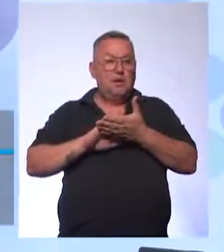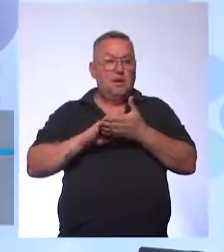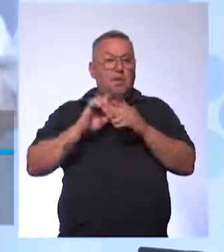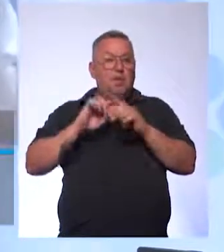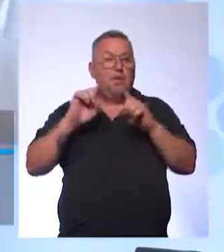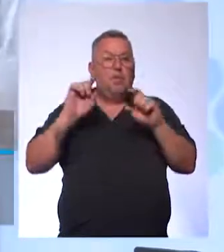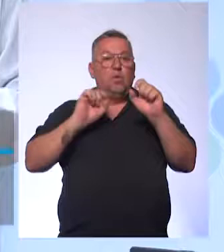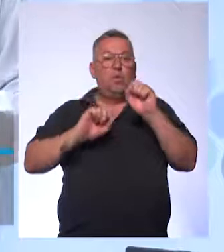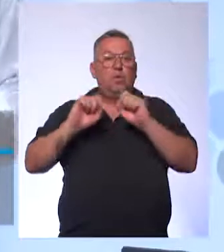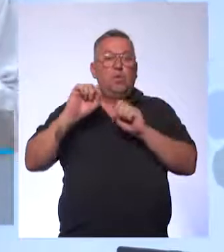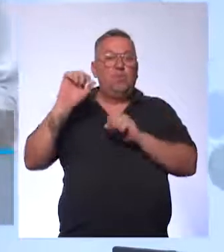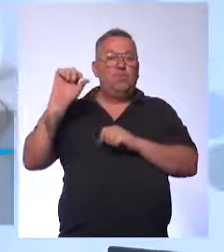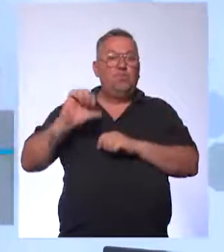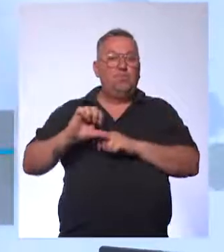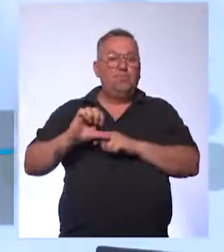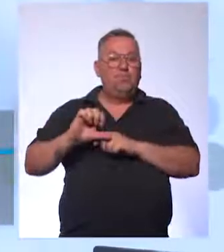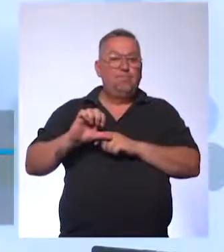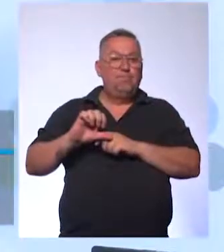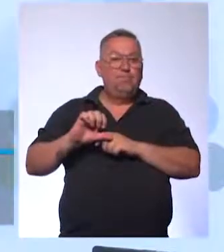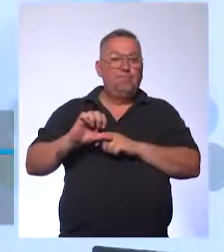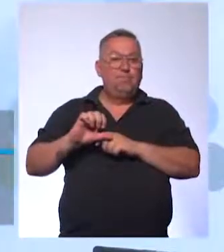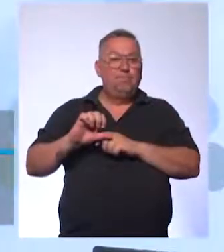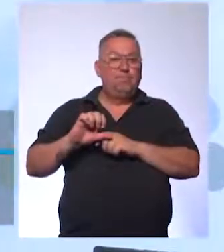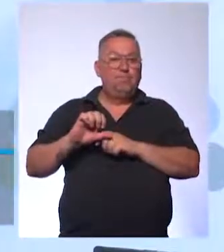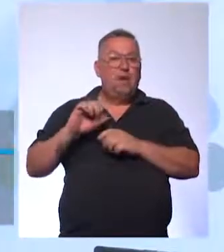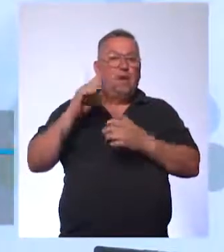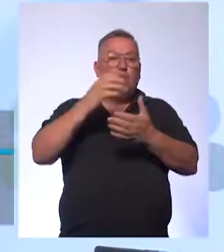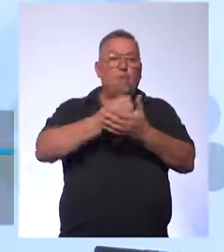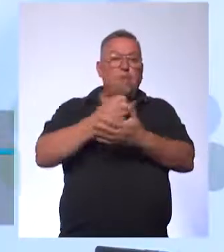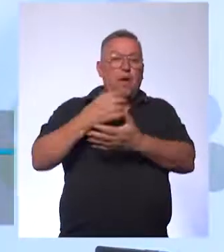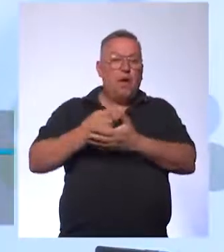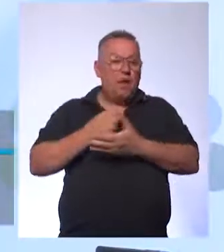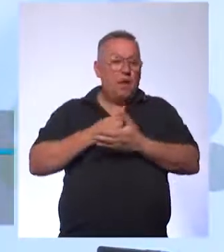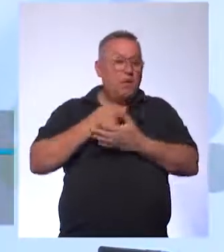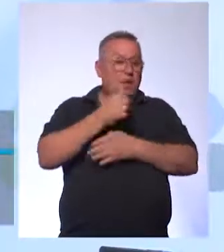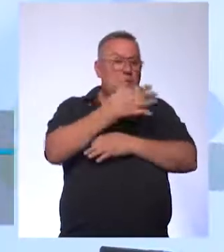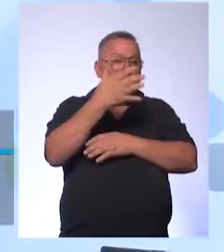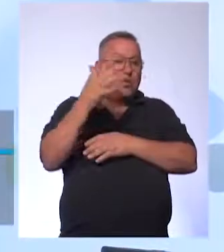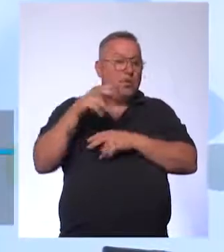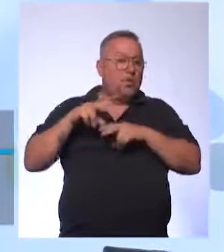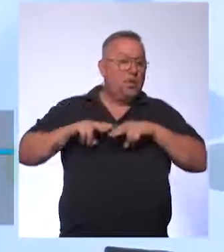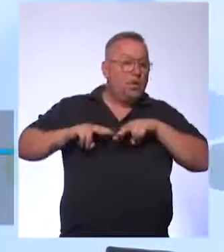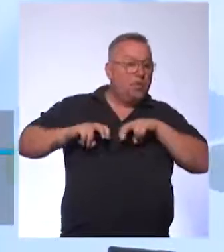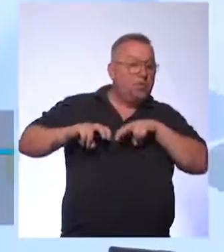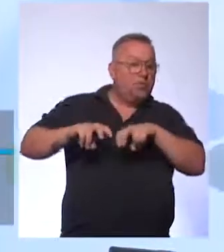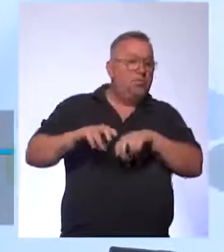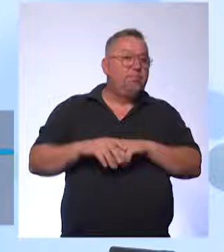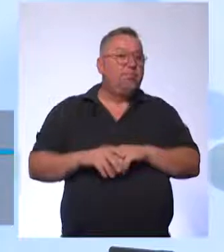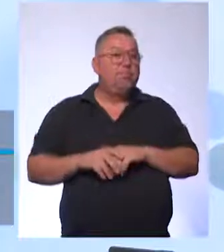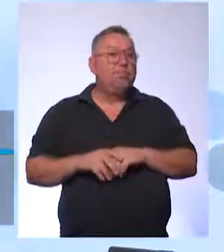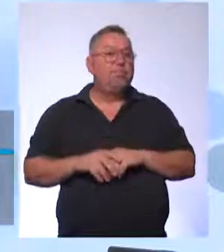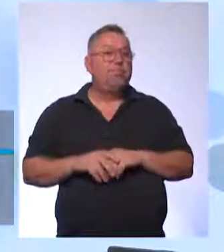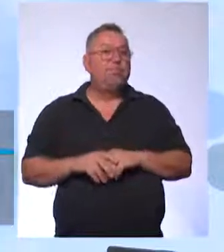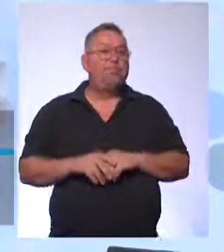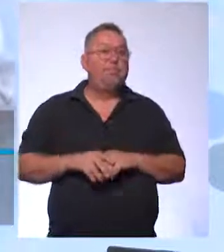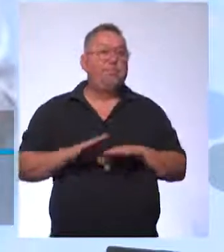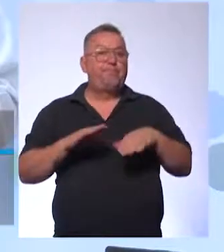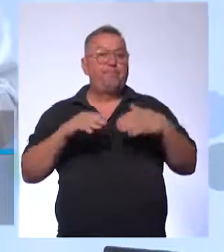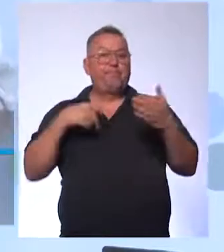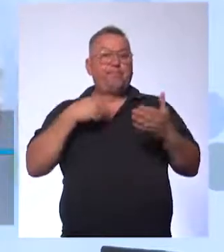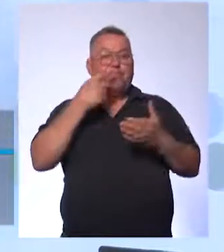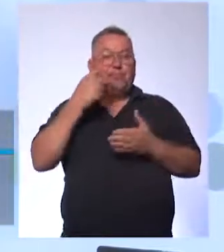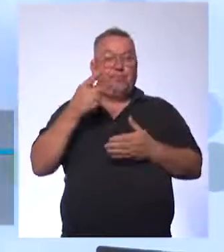qual é a desvantagem? De novo, degradação ambiental, da exploração. Tá bom? Quando eu falo da